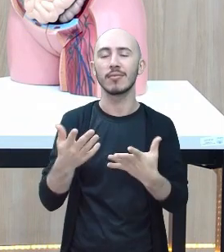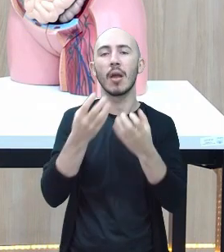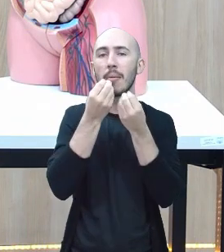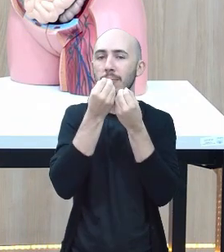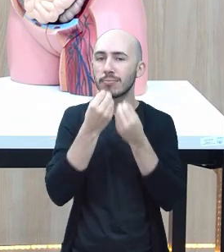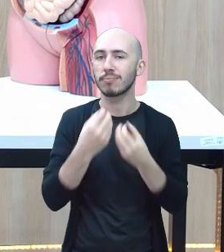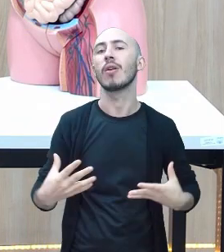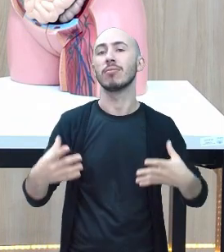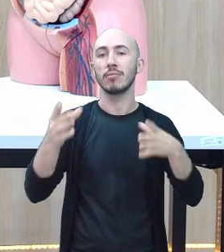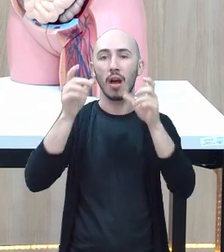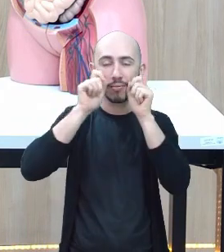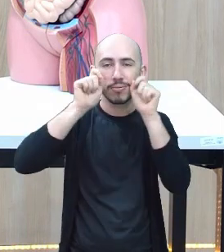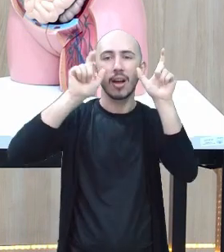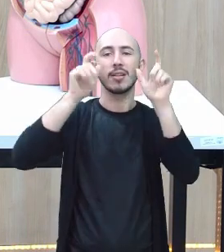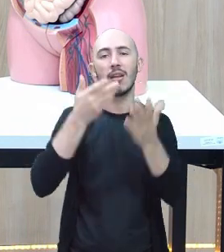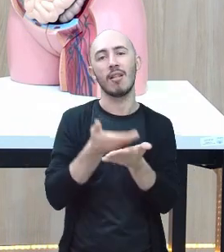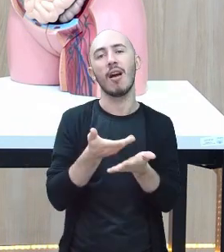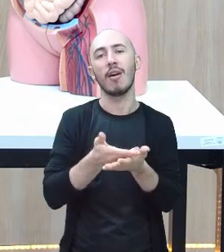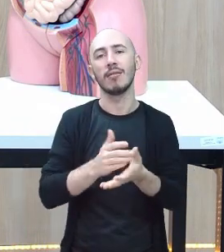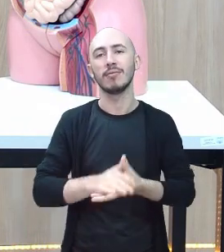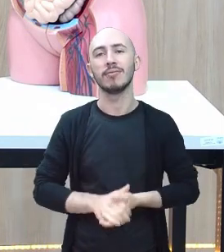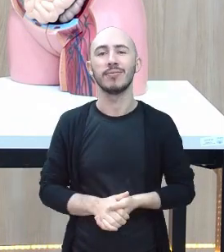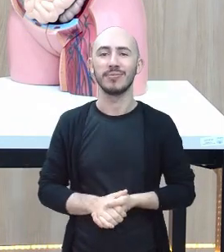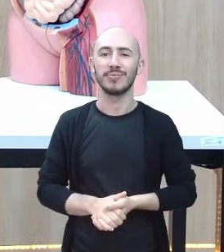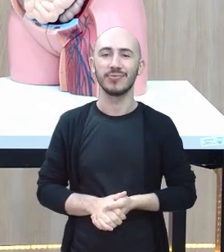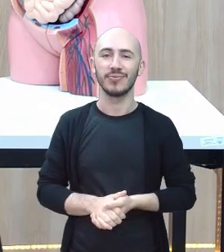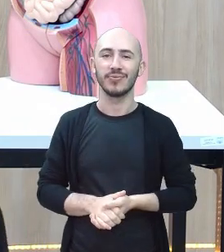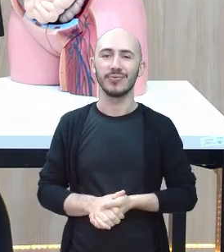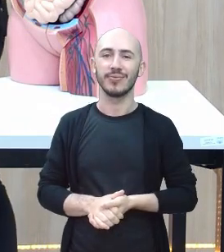bem ligados na nossa aula.